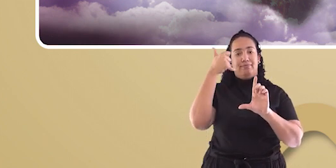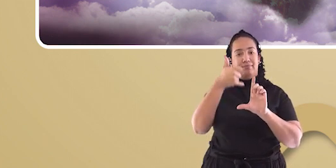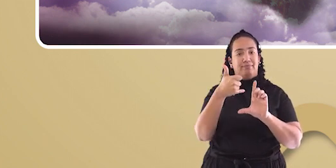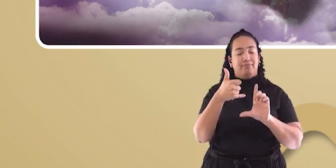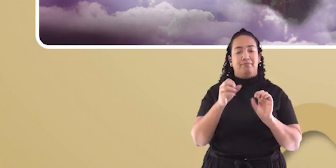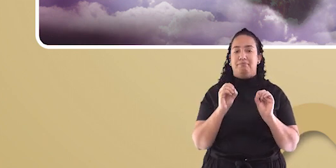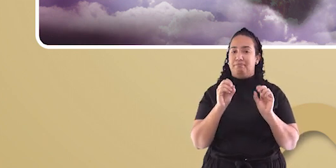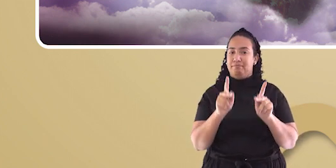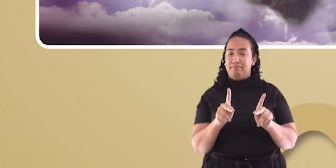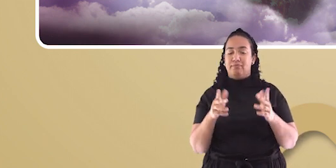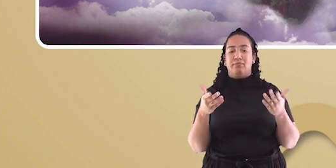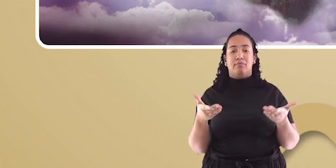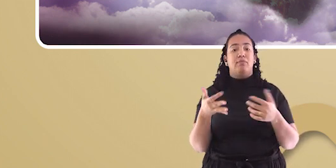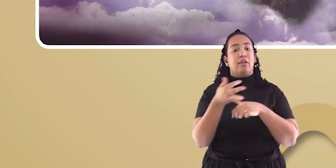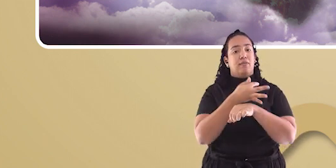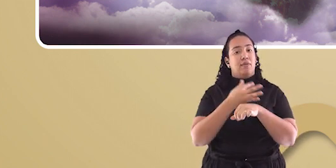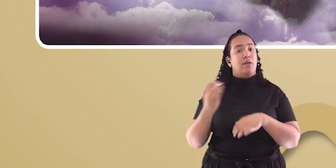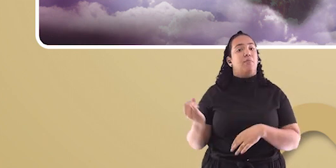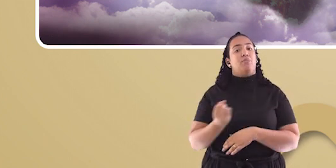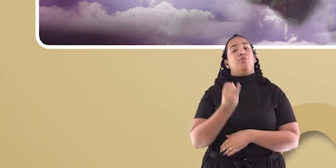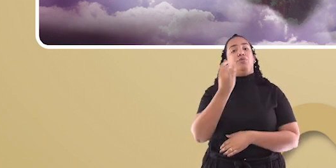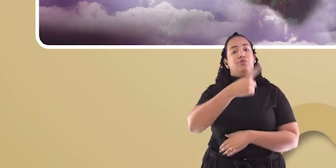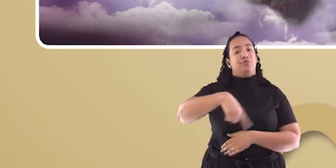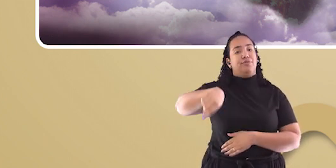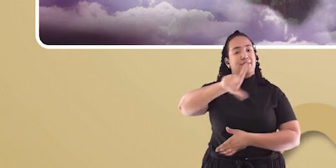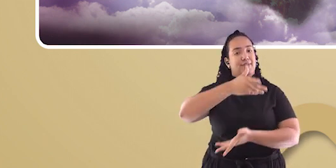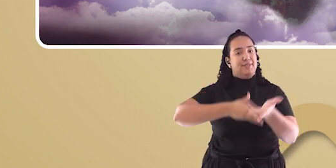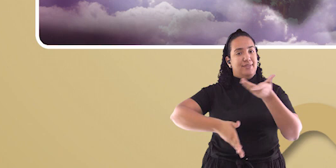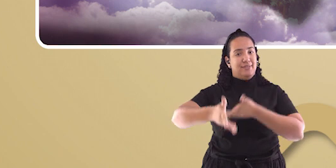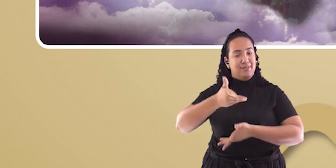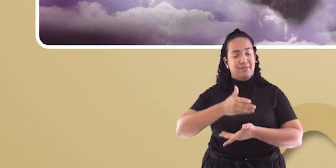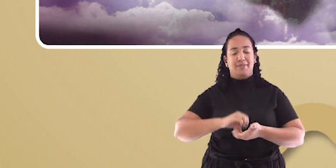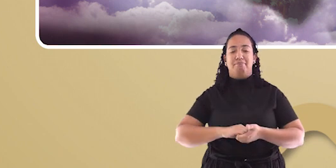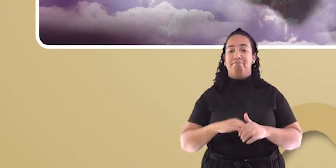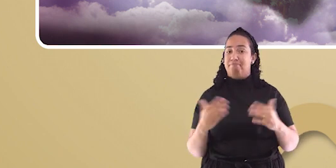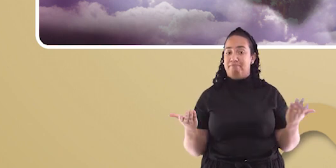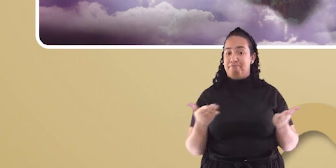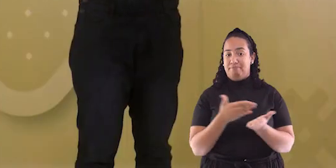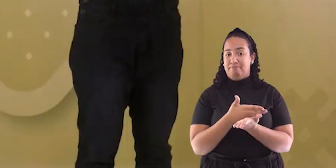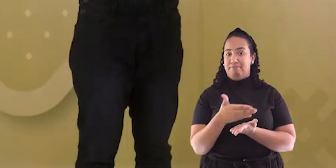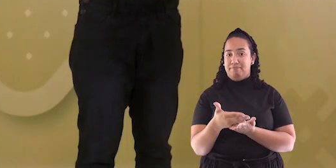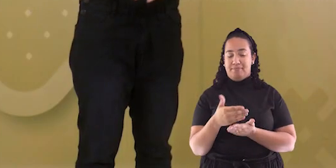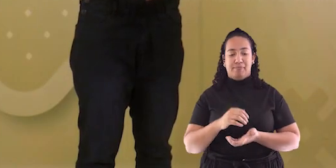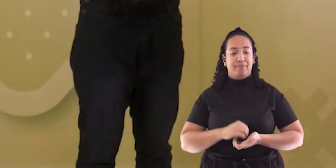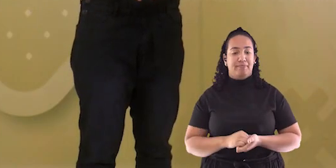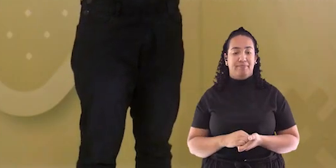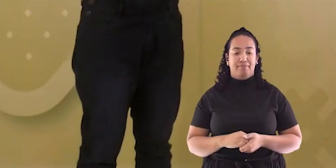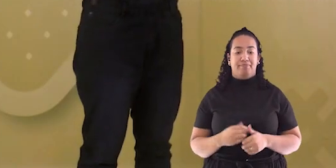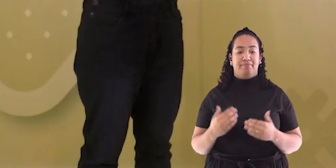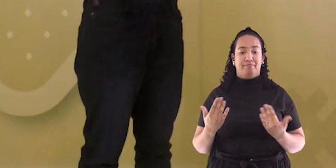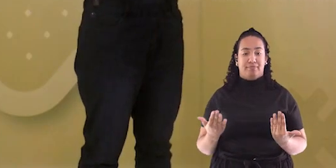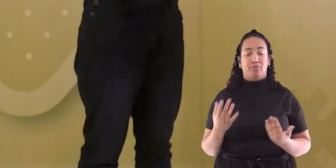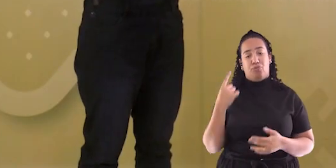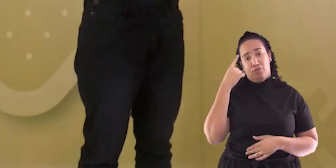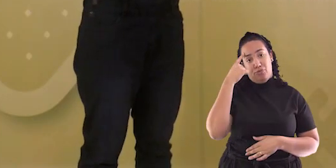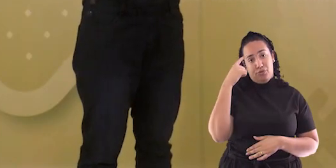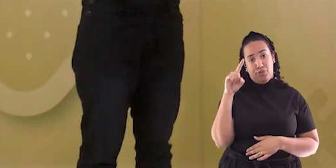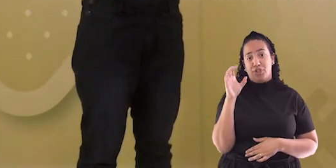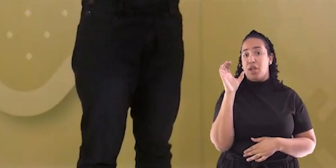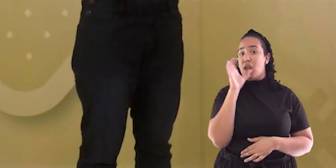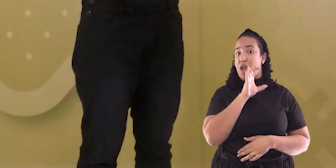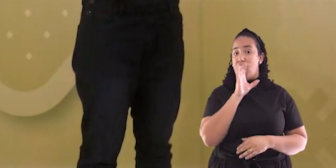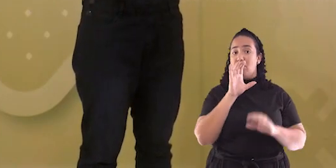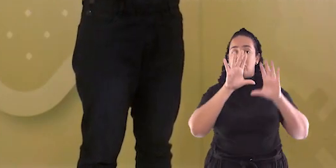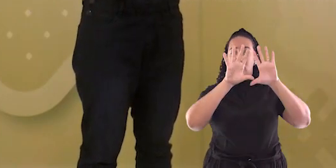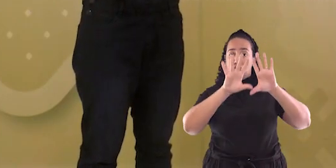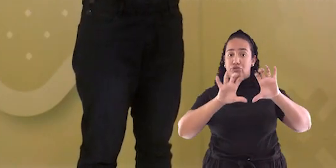Mesmo nas férias, é muito importante que você esteja conosco. Dito isto, vamos começar. Em dias quentes, as nuvens nos presenteiam